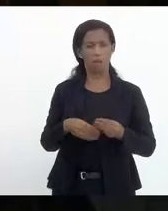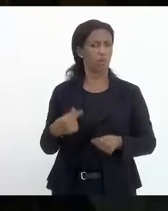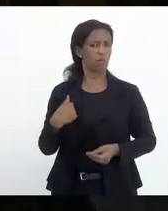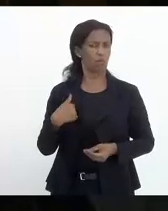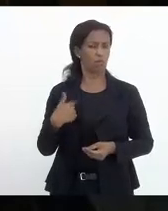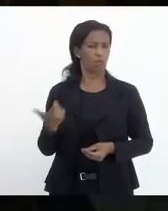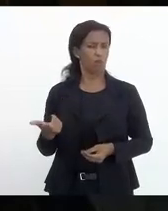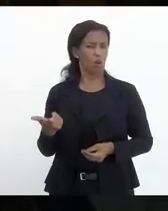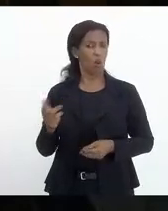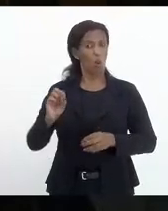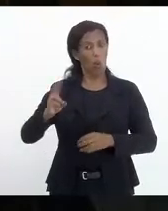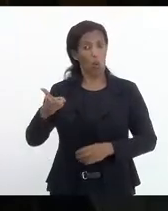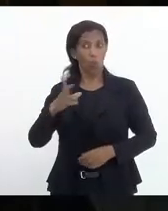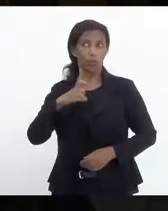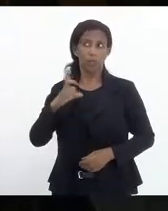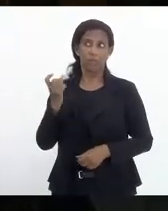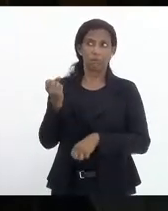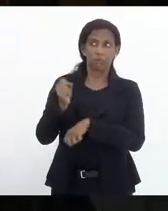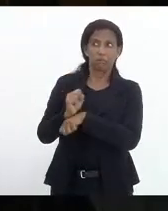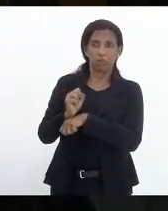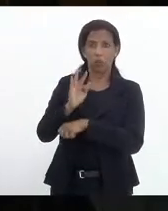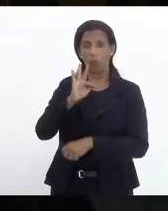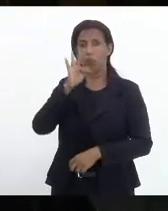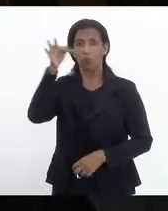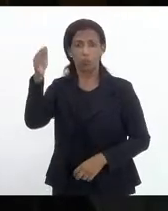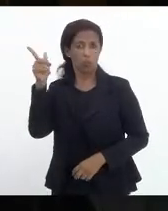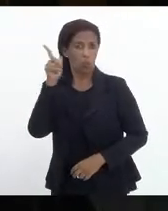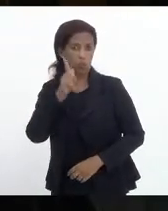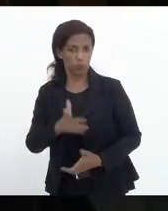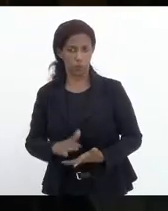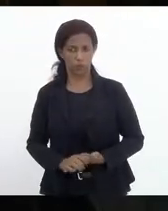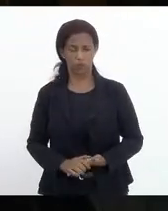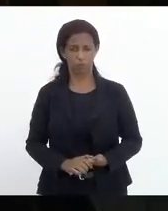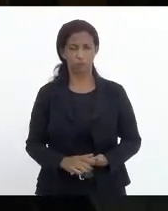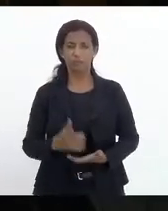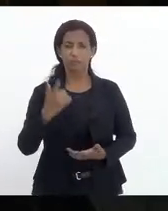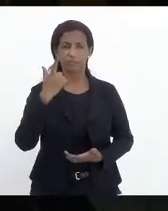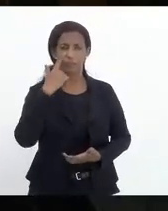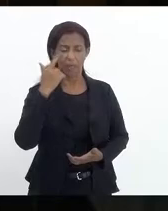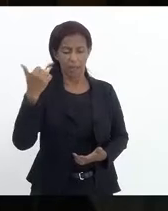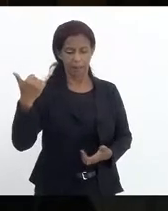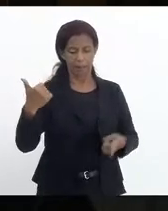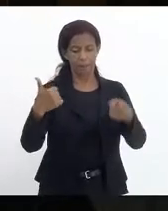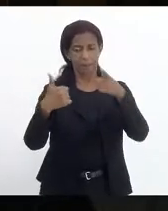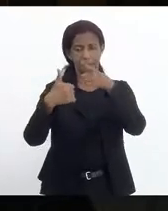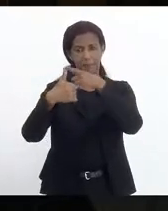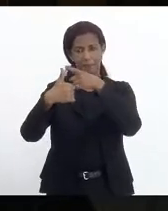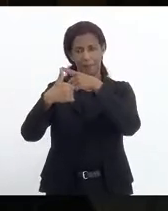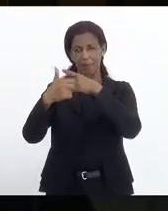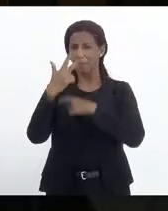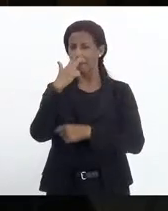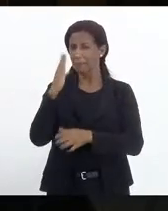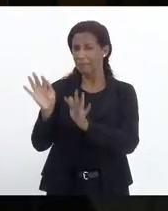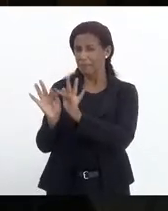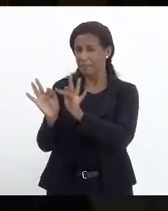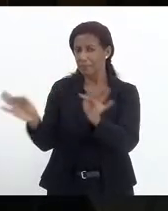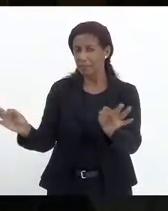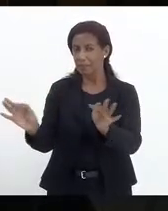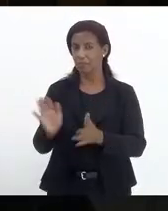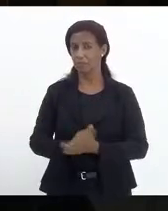mesmo o tempo perspectiva de usufruir Então veja só primeiro ponto que parece mais simples